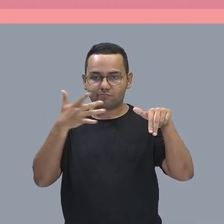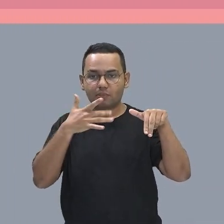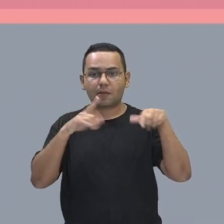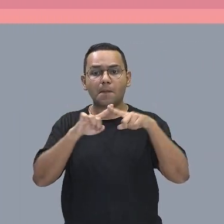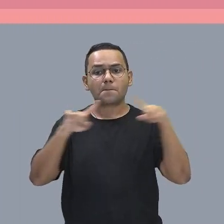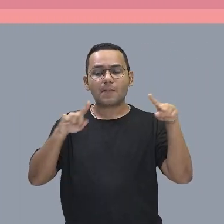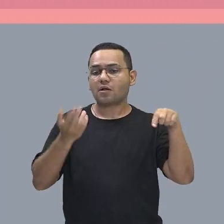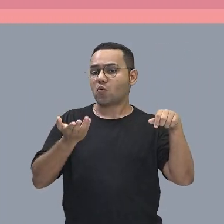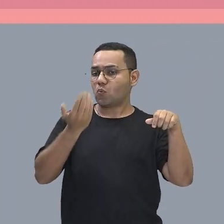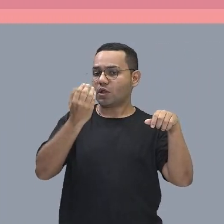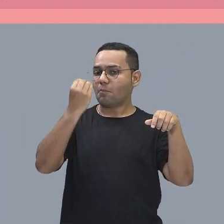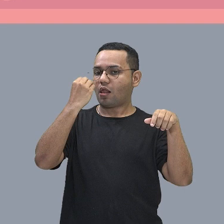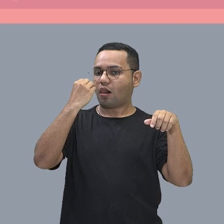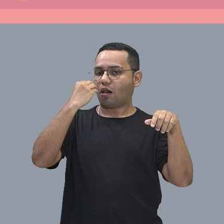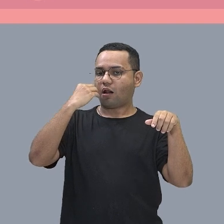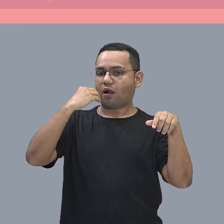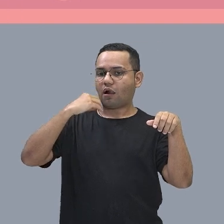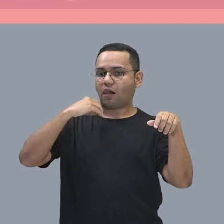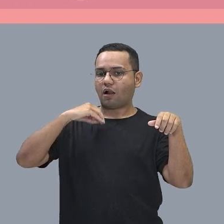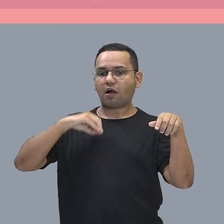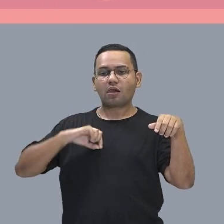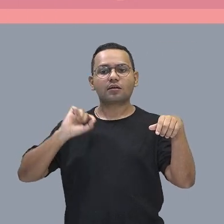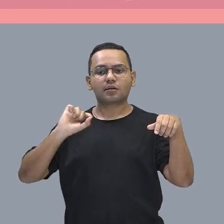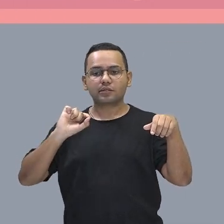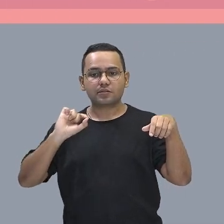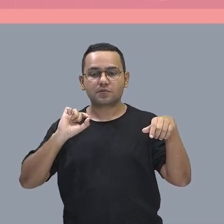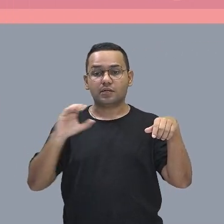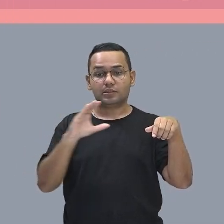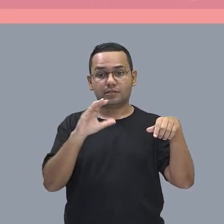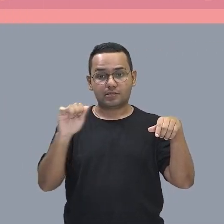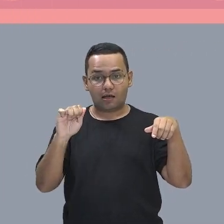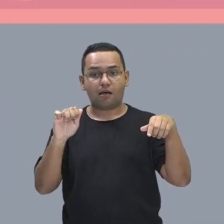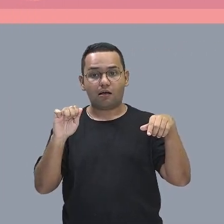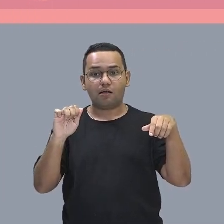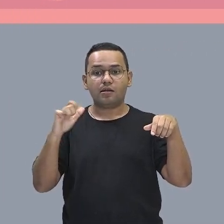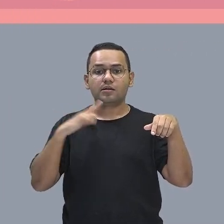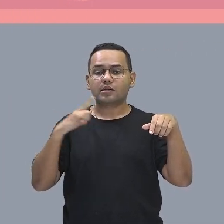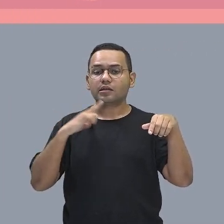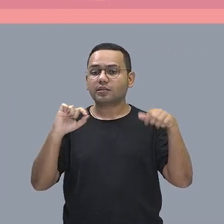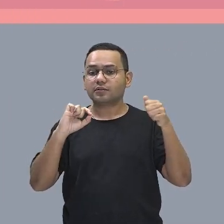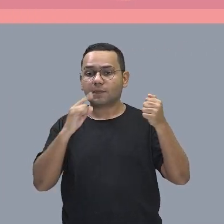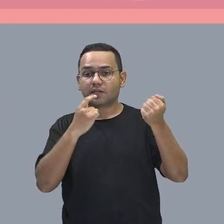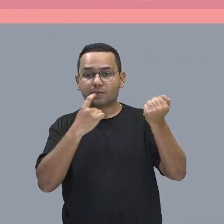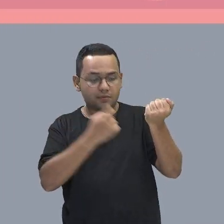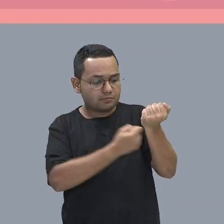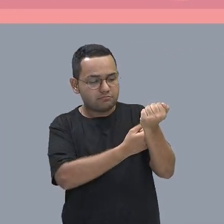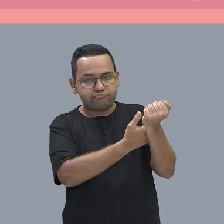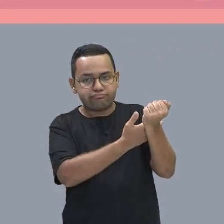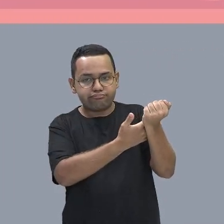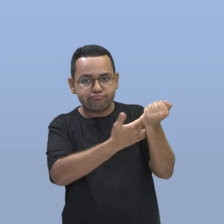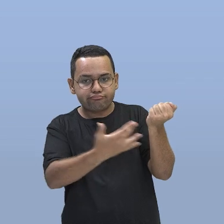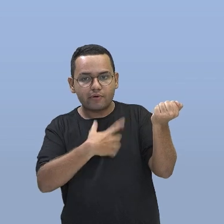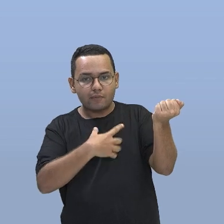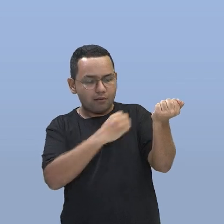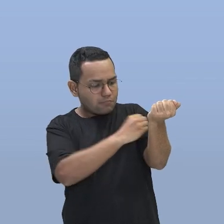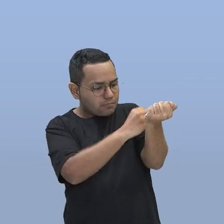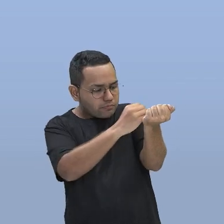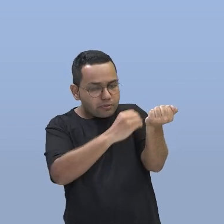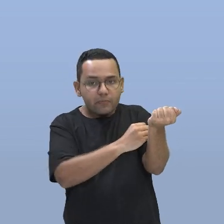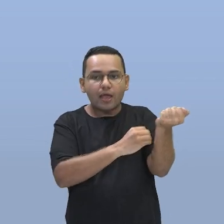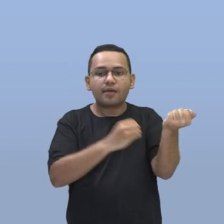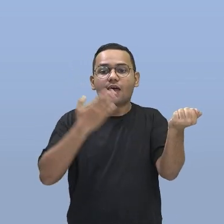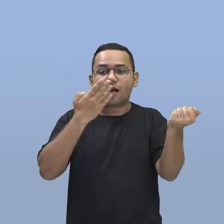alimento que ele consumiu está carregado, possui muito carboidrato e deixou a corrente sanguínea dele carregada de